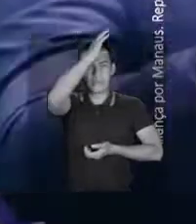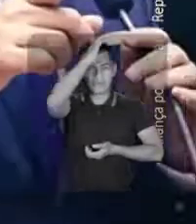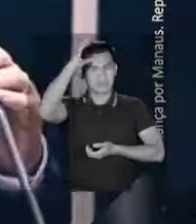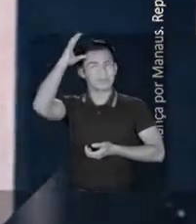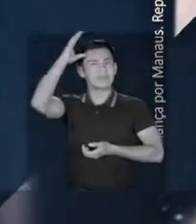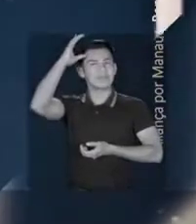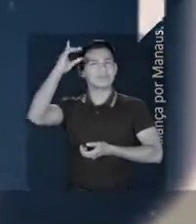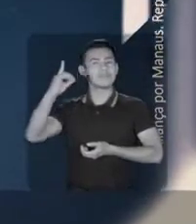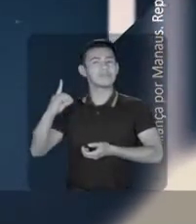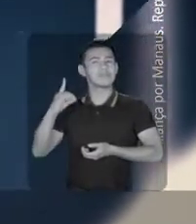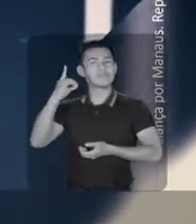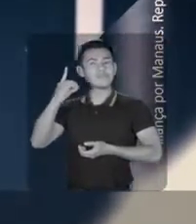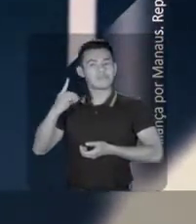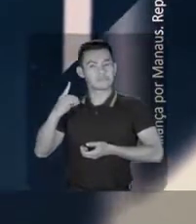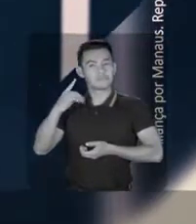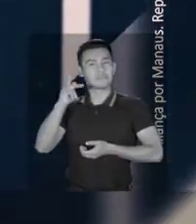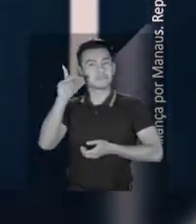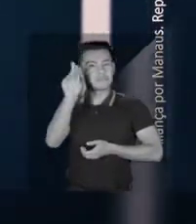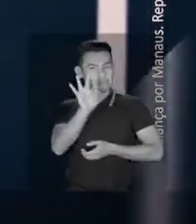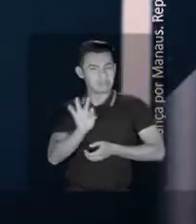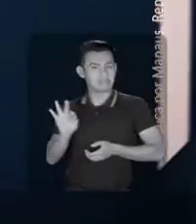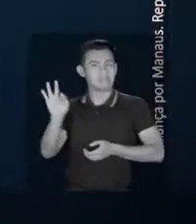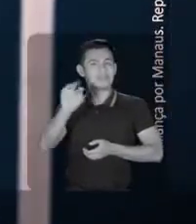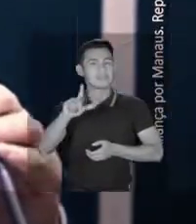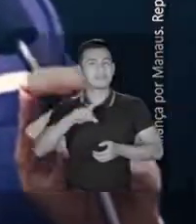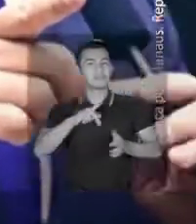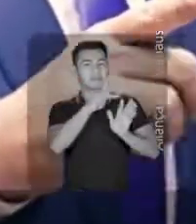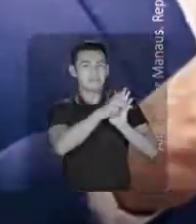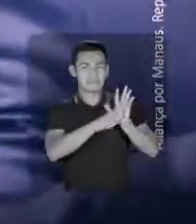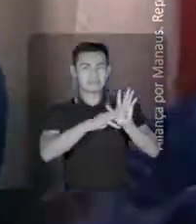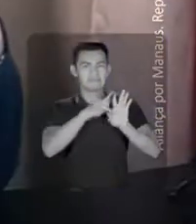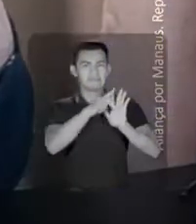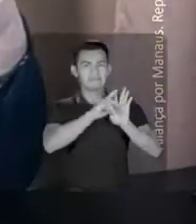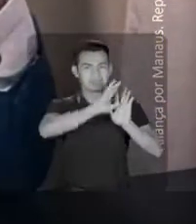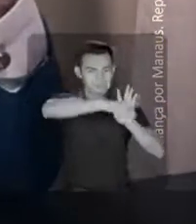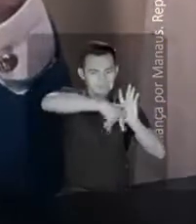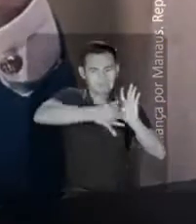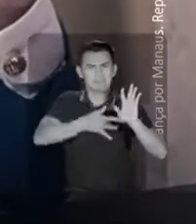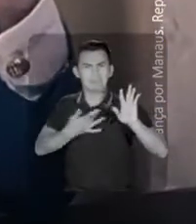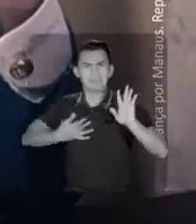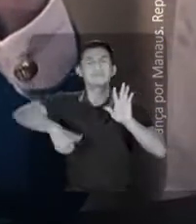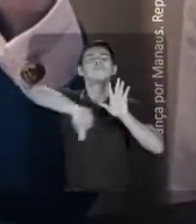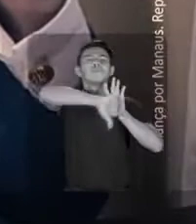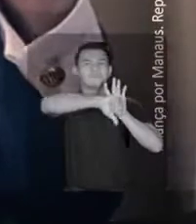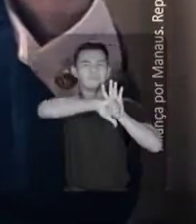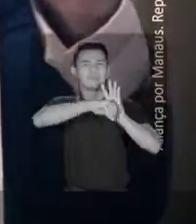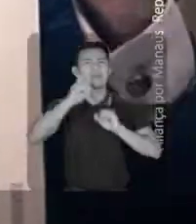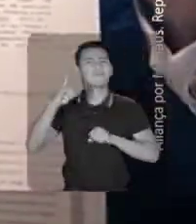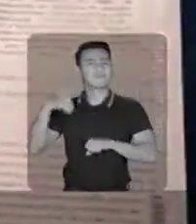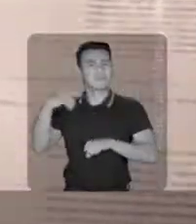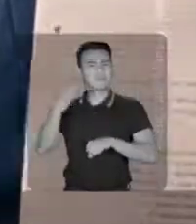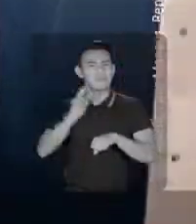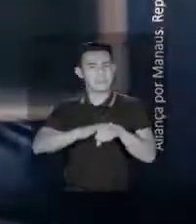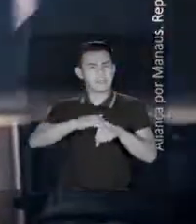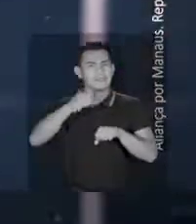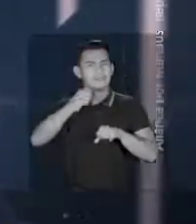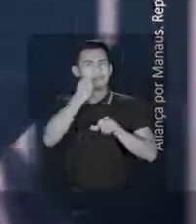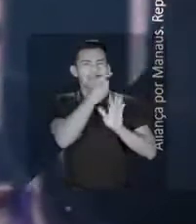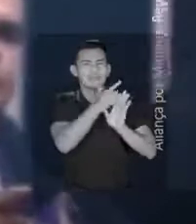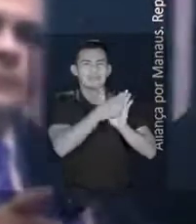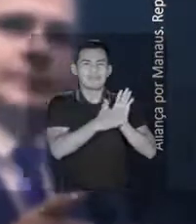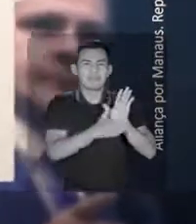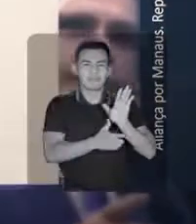Capitão Alberto Neto, como deputado federal, tem projeto que torna a corrupção na saúde crime hediondo e é apontado um